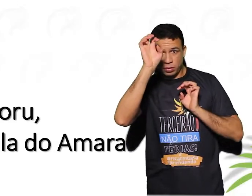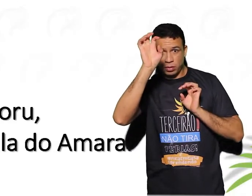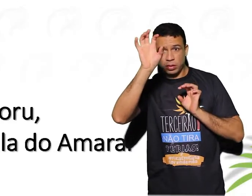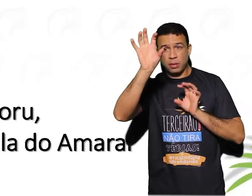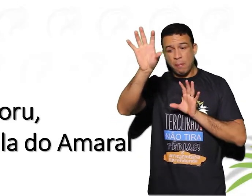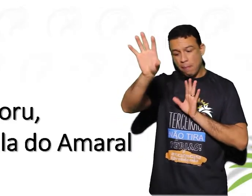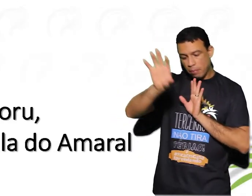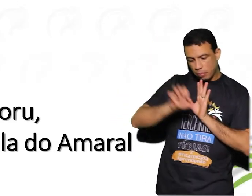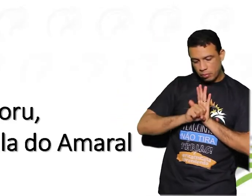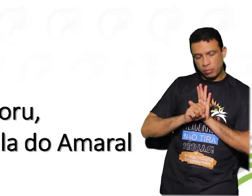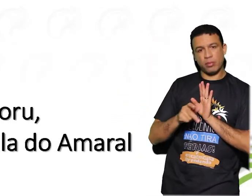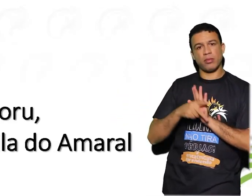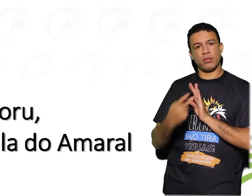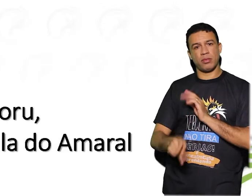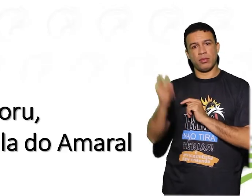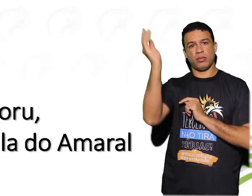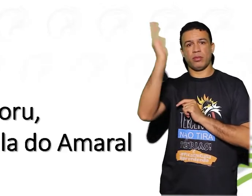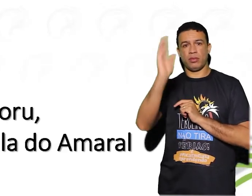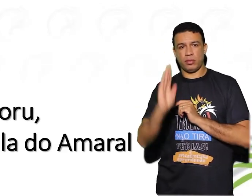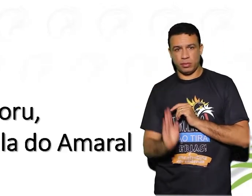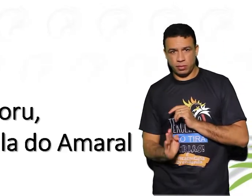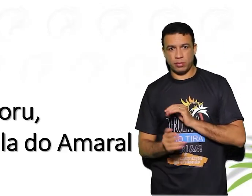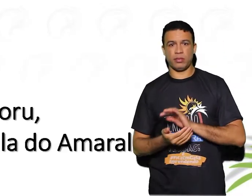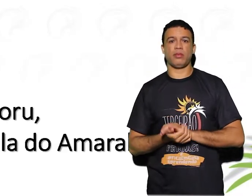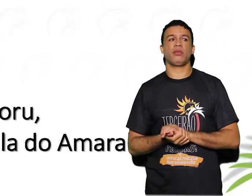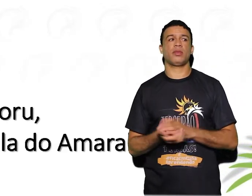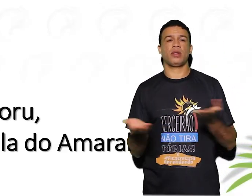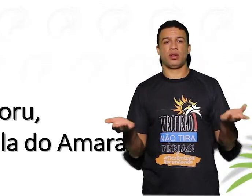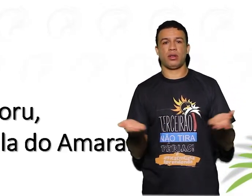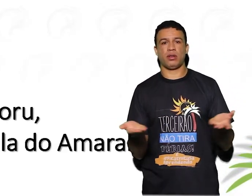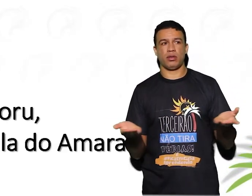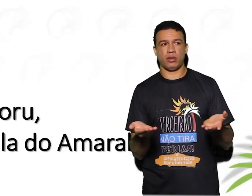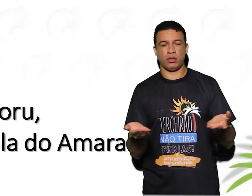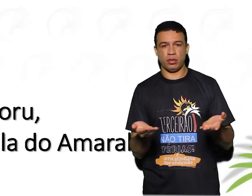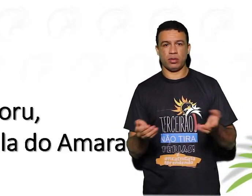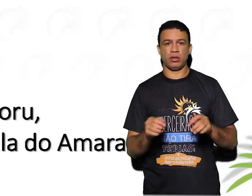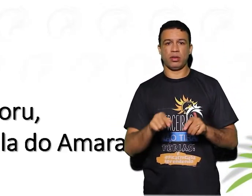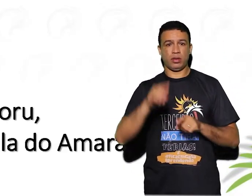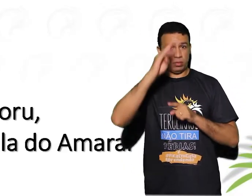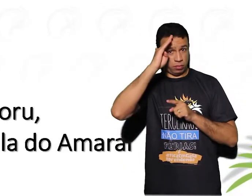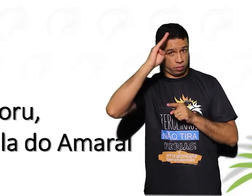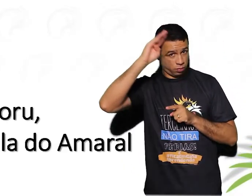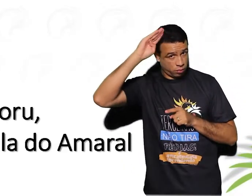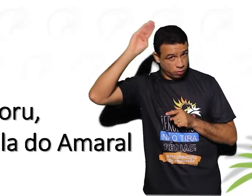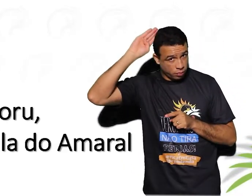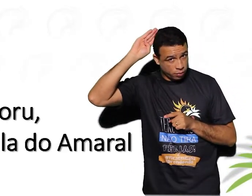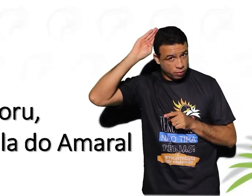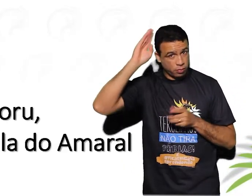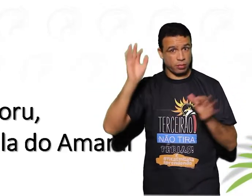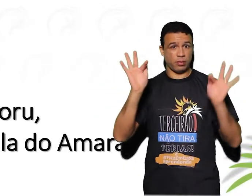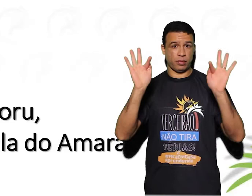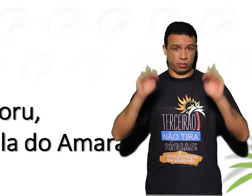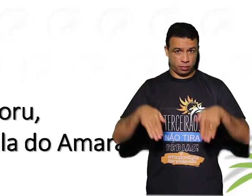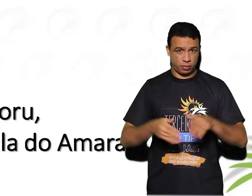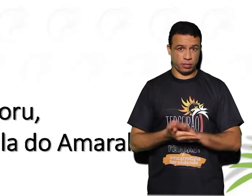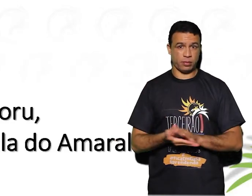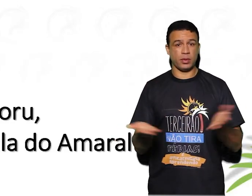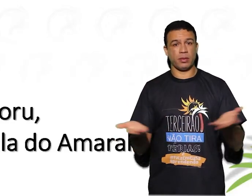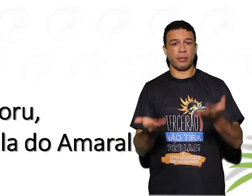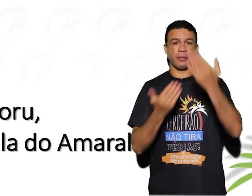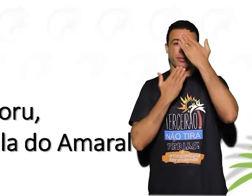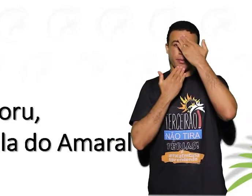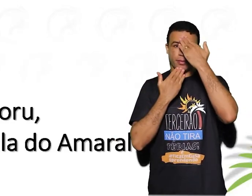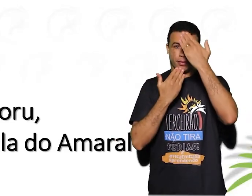com a cara do Brasil. Basicamente isso. Então, a gente vai finalizando nosso primeiro módulo, que é o de academicismo.